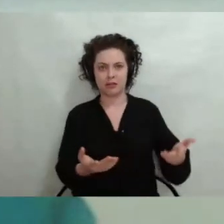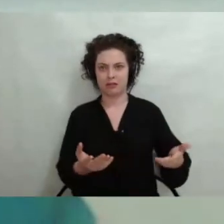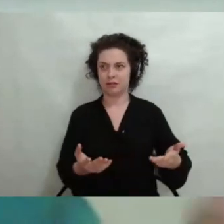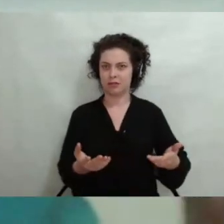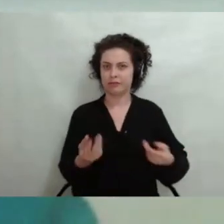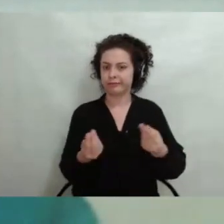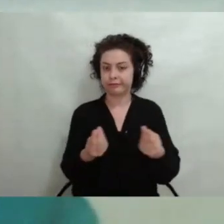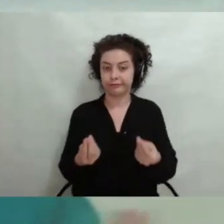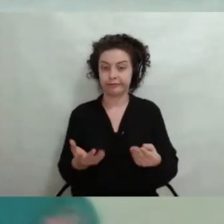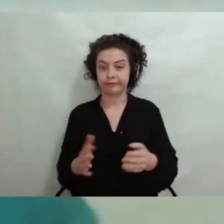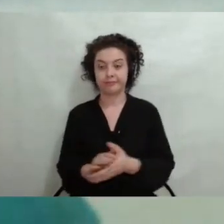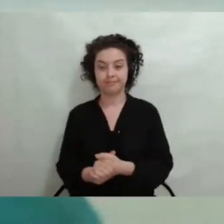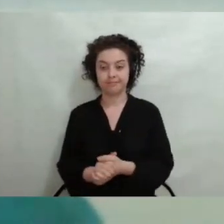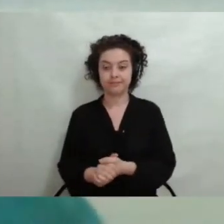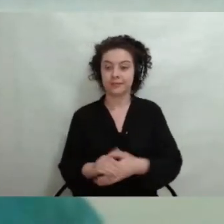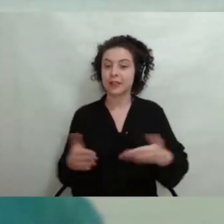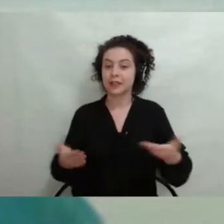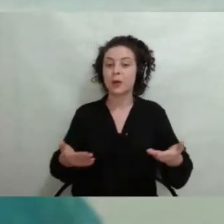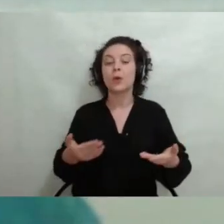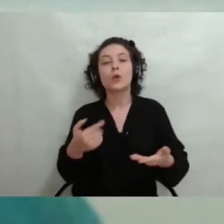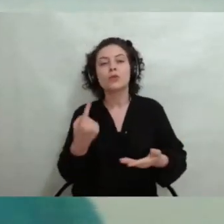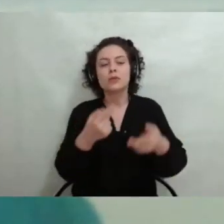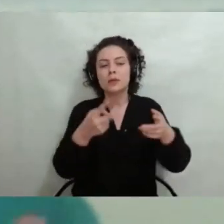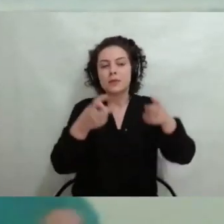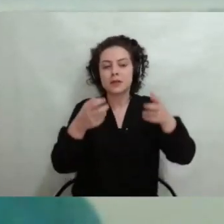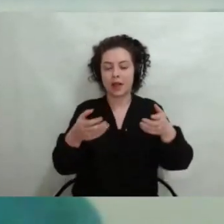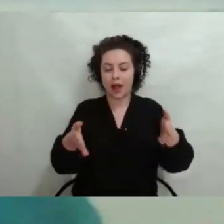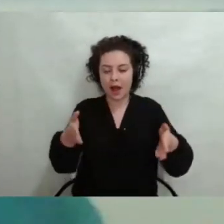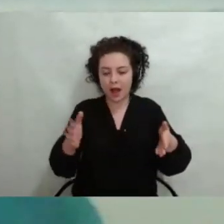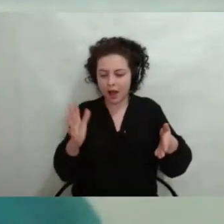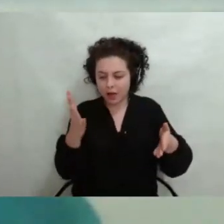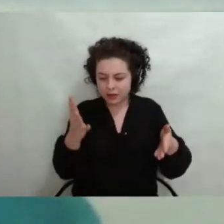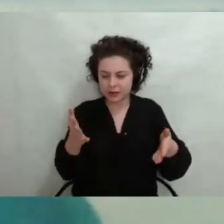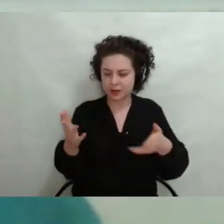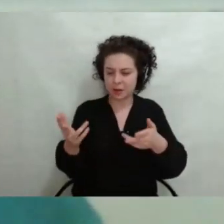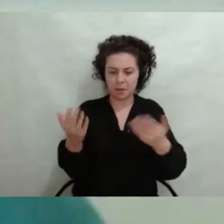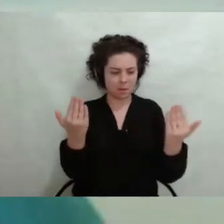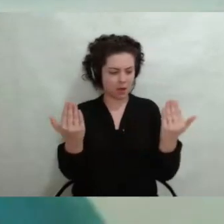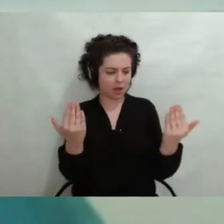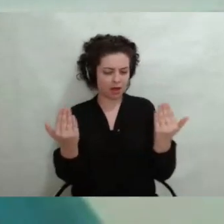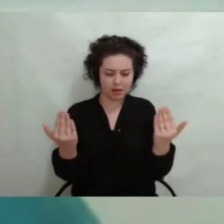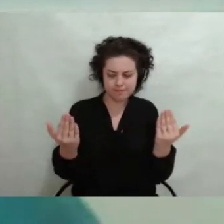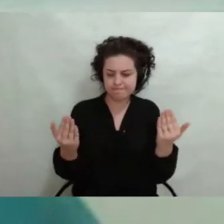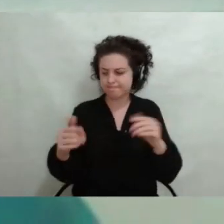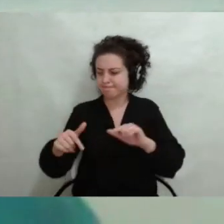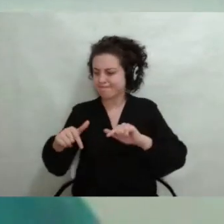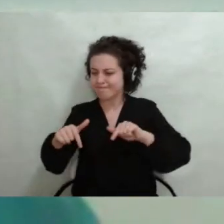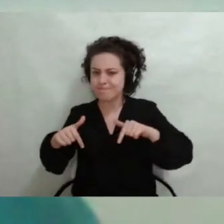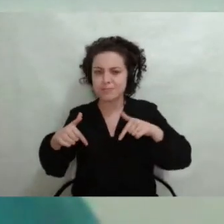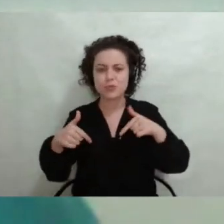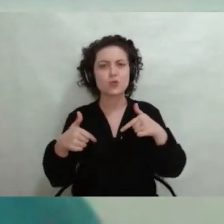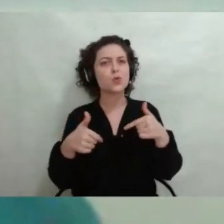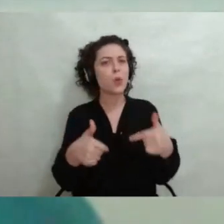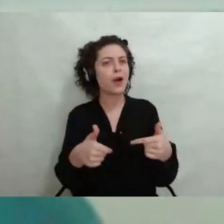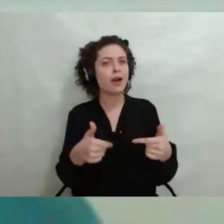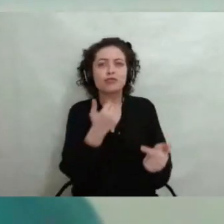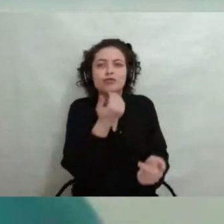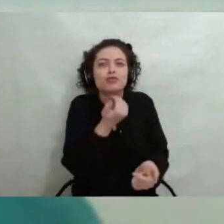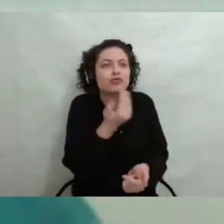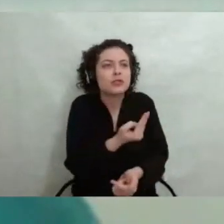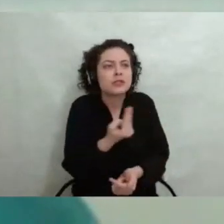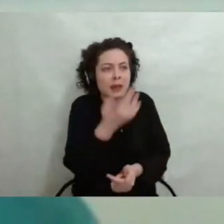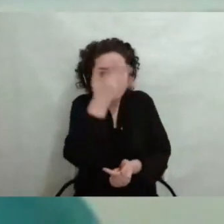portanto, encontrar neste quadro um esforço quase que hercúleo das pessoas que militam